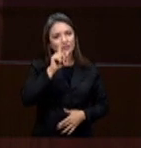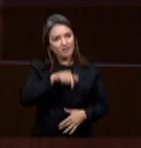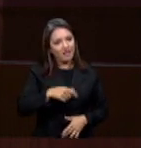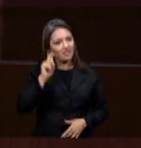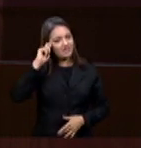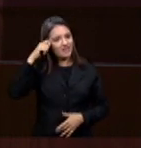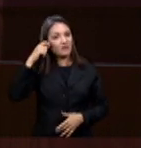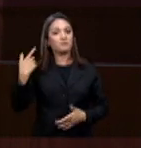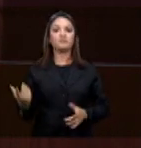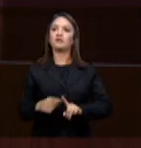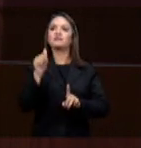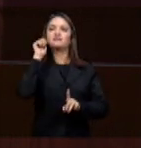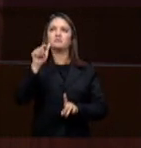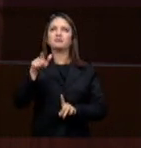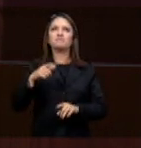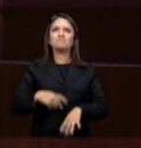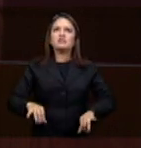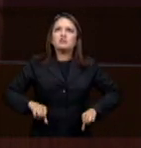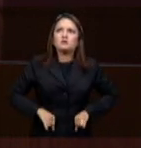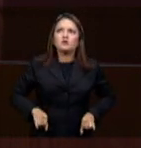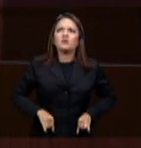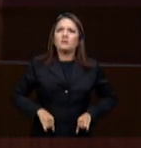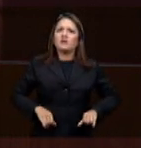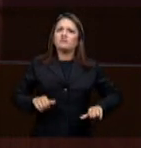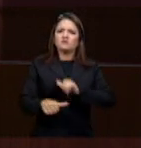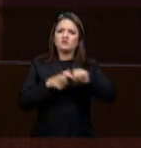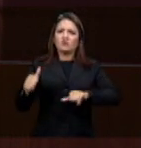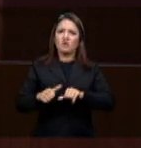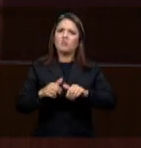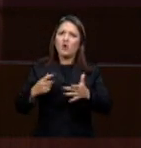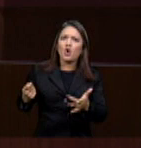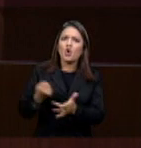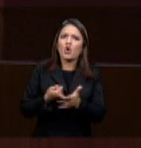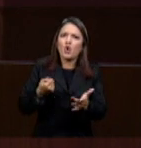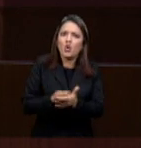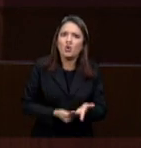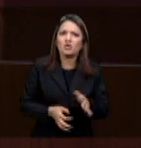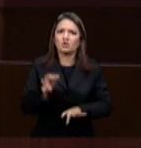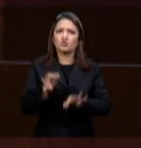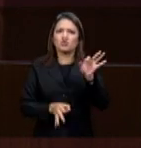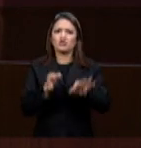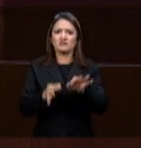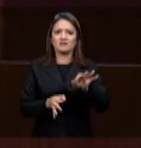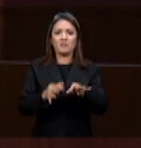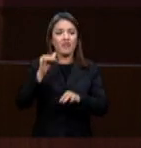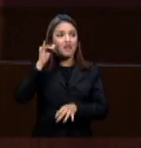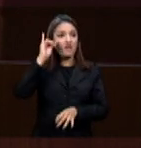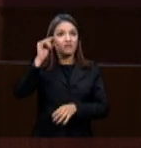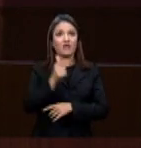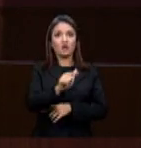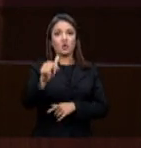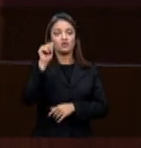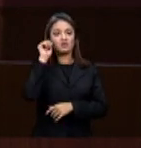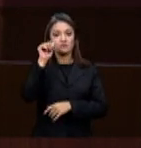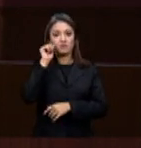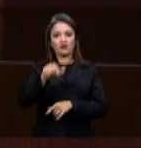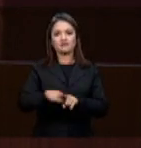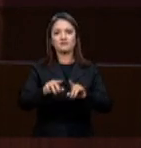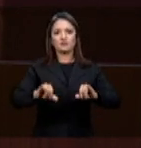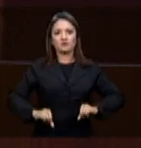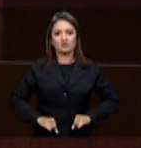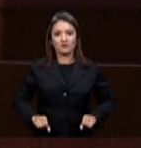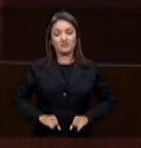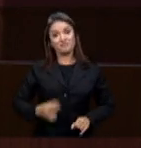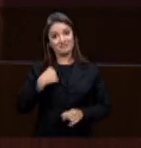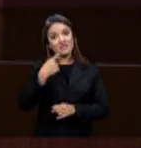em luta em ativismo em luta por justiça em luta para que outras mulheres não vivam as mesmas dores e o ministro